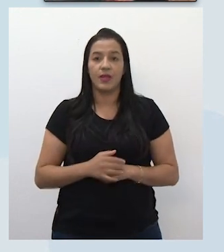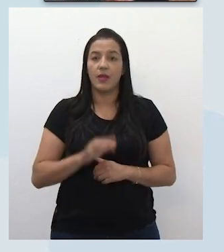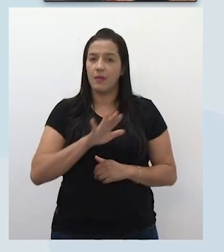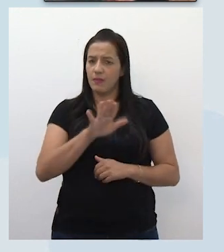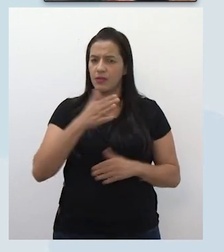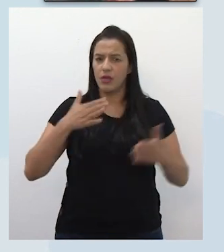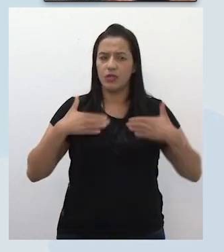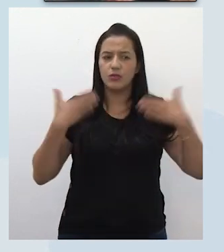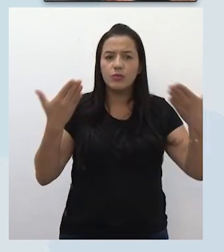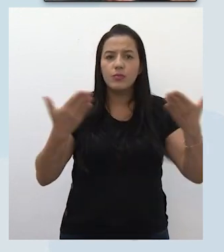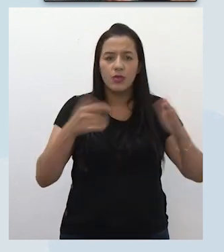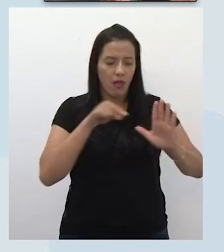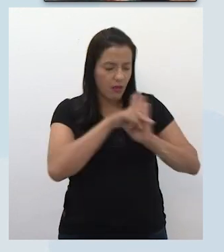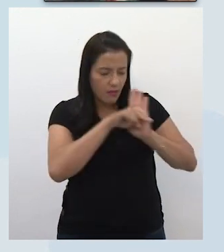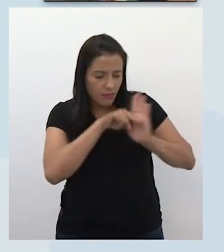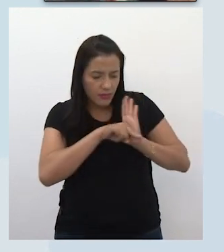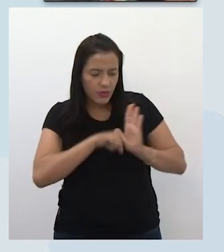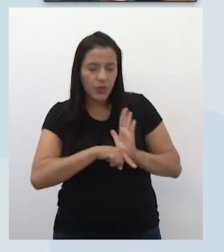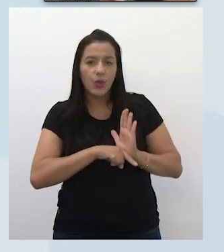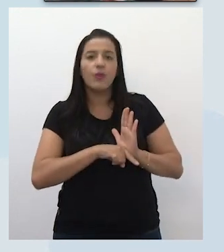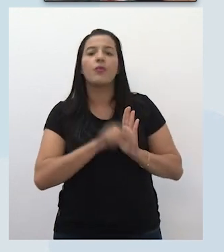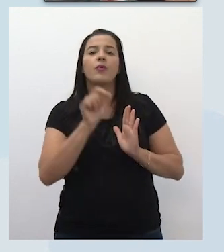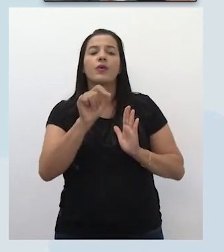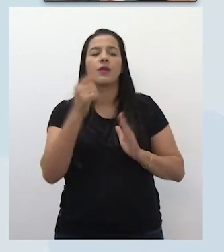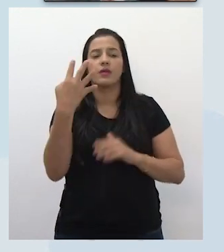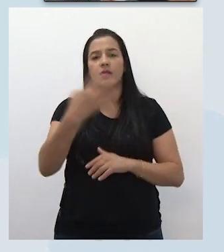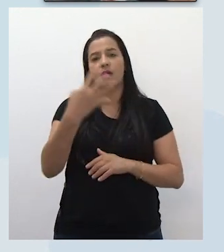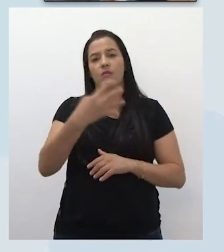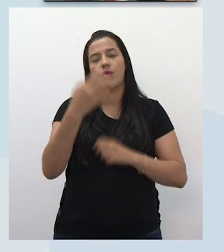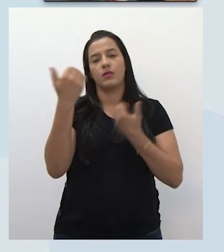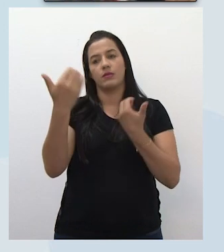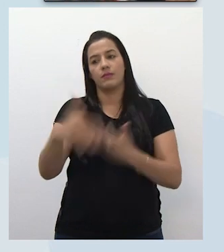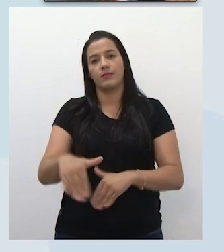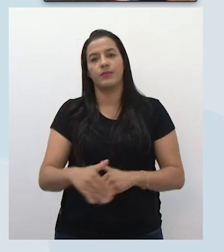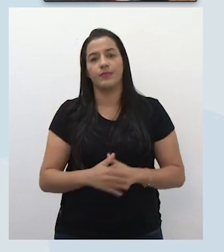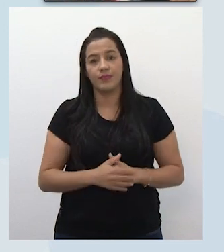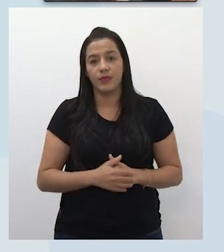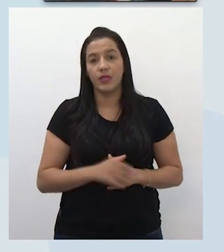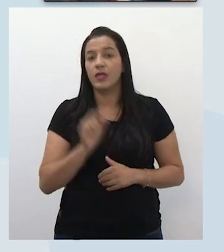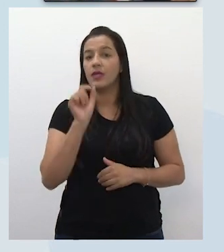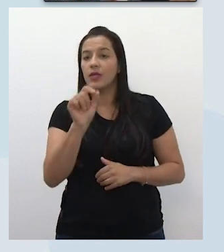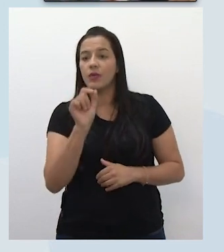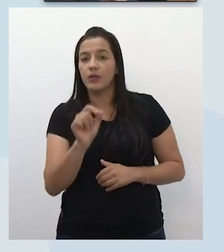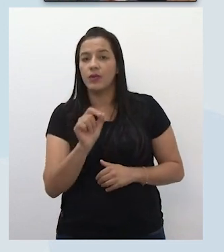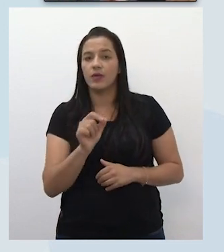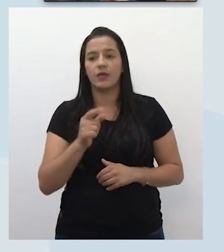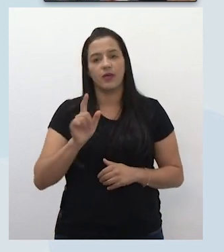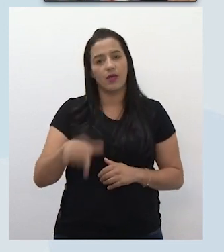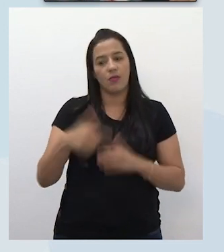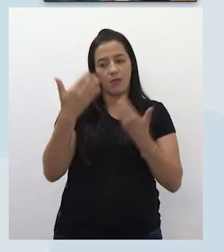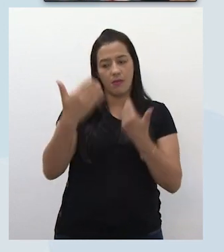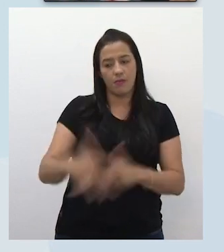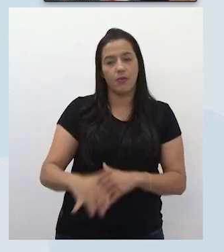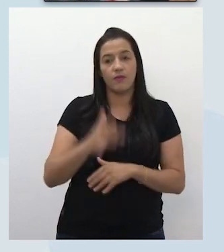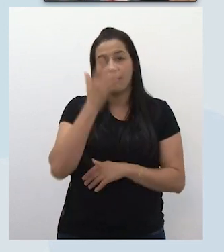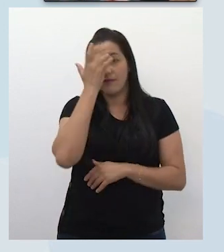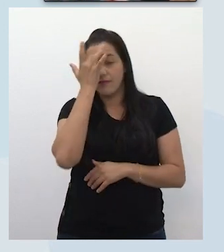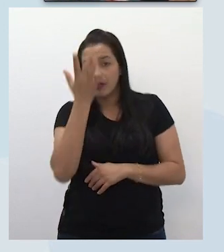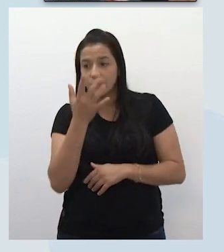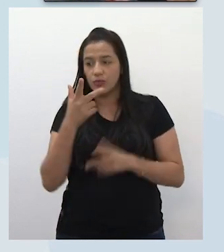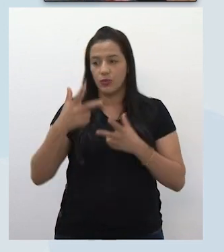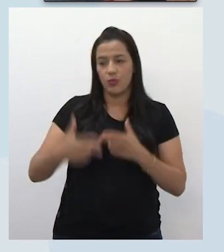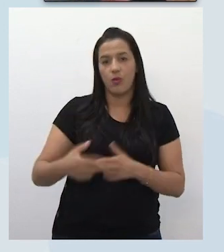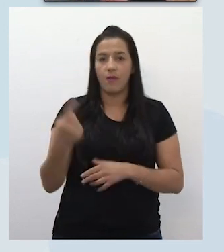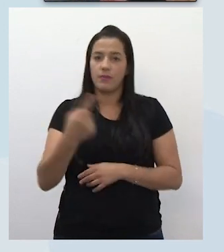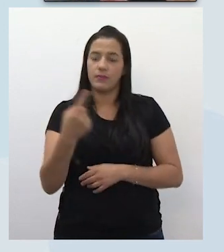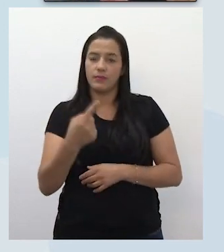da pesquisa veio na 4ª prova, veja bem, que era uma prova muito fácil, tão fácil quanto a primeira.